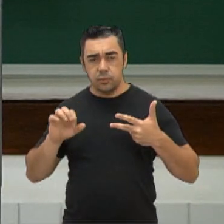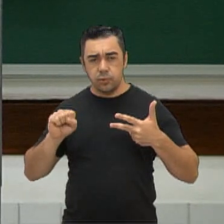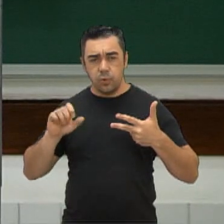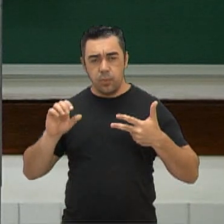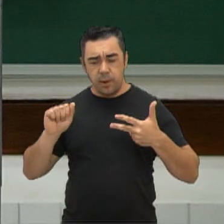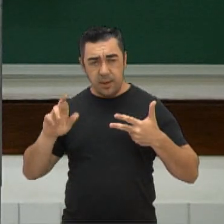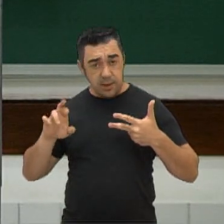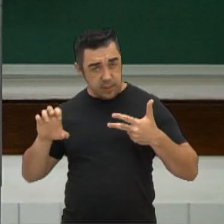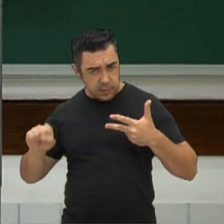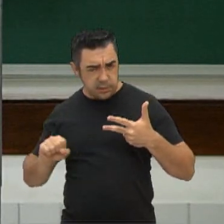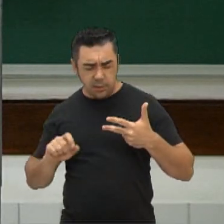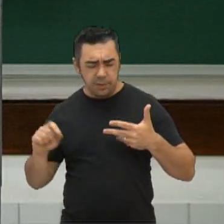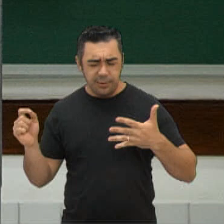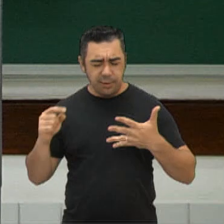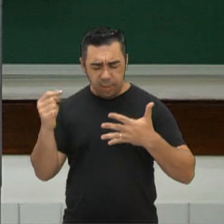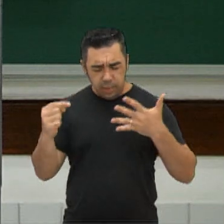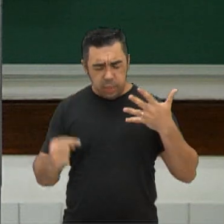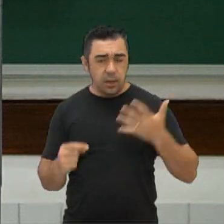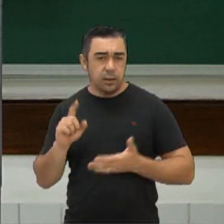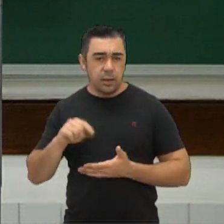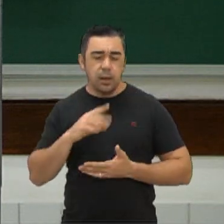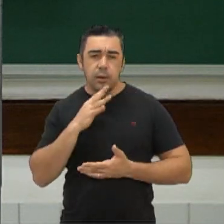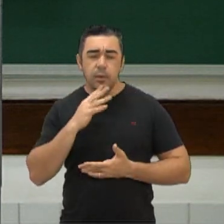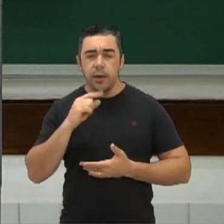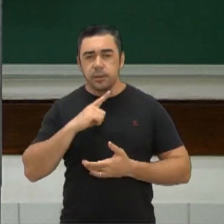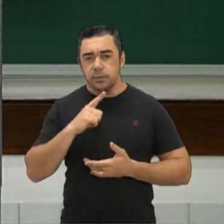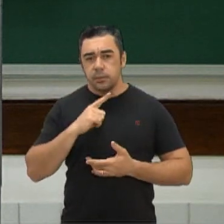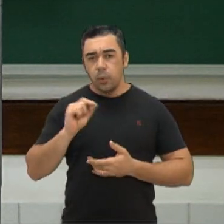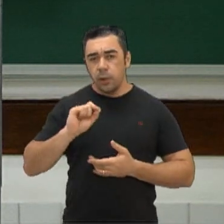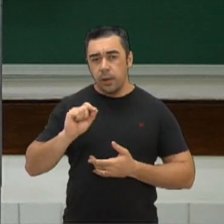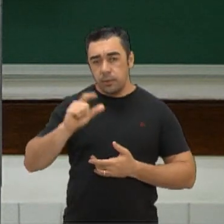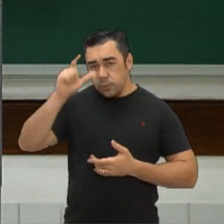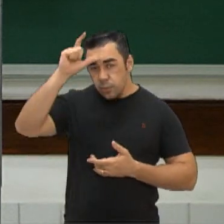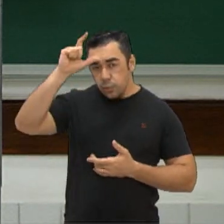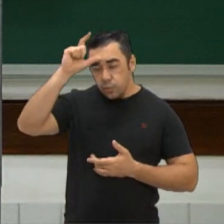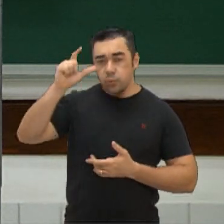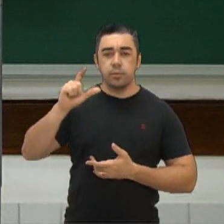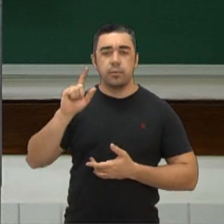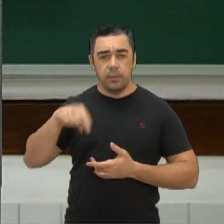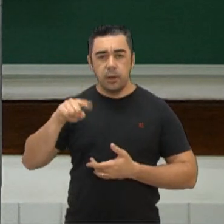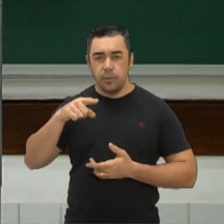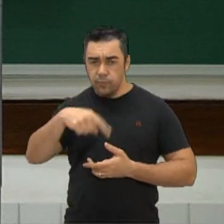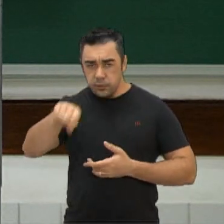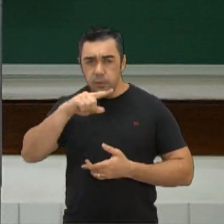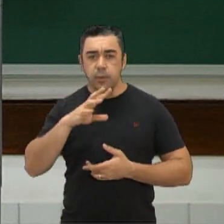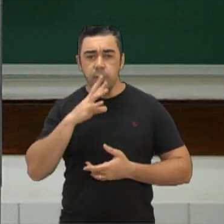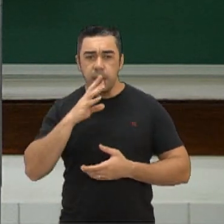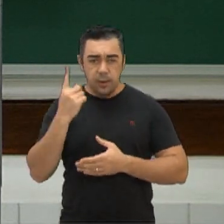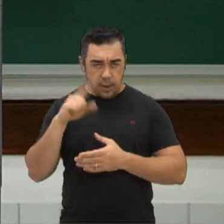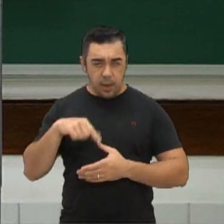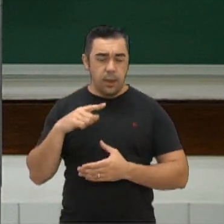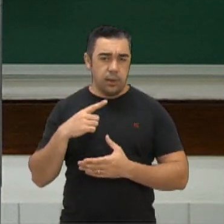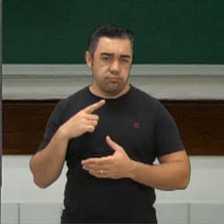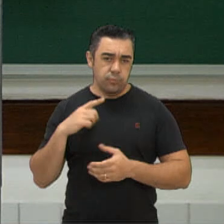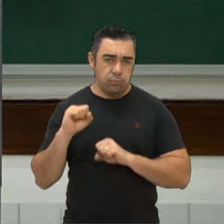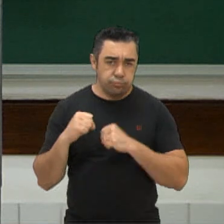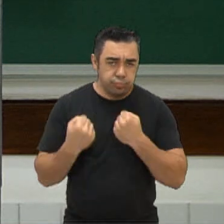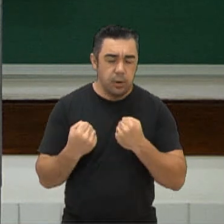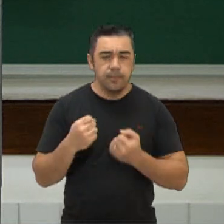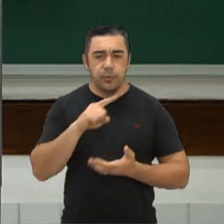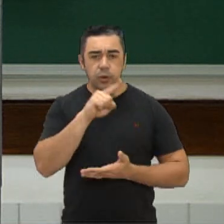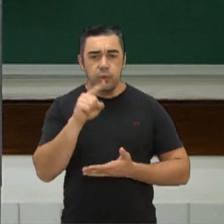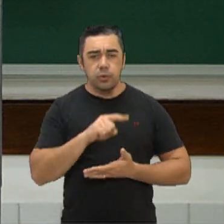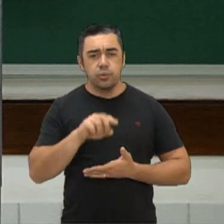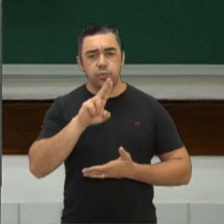essas pessoas, né? Acredito que o Zumbi dos Palmares é uma personalidade que vocês já devem ter ouvido falar, afinal de contas ele foi